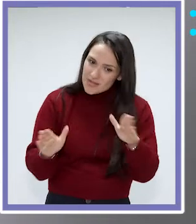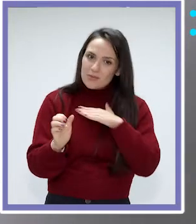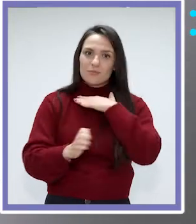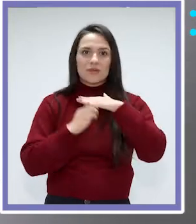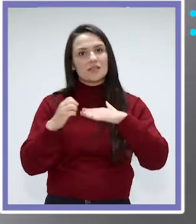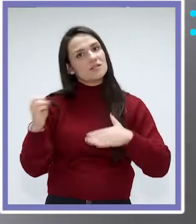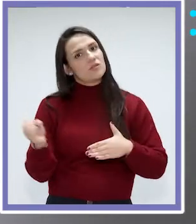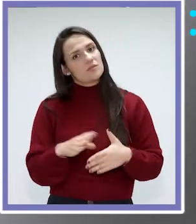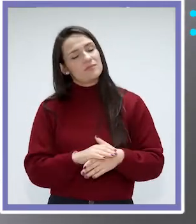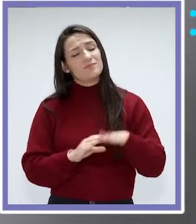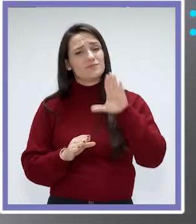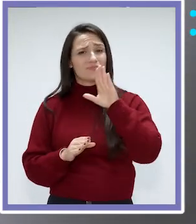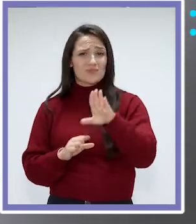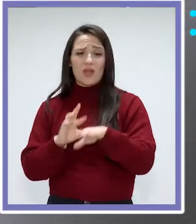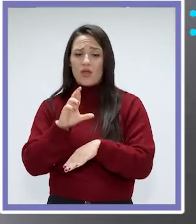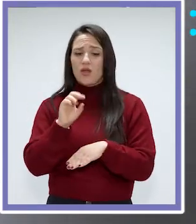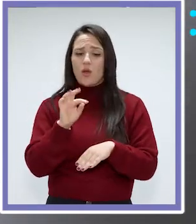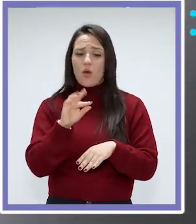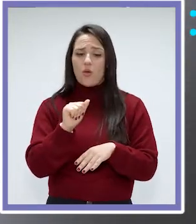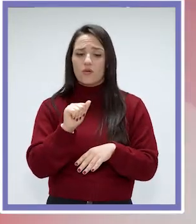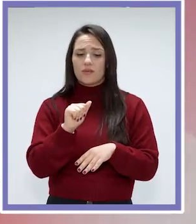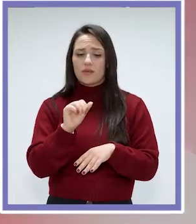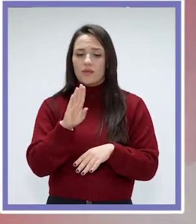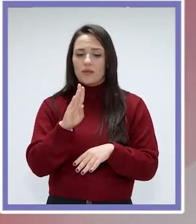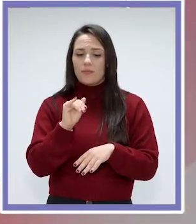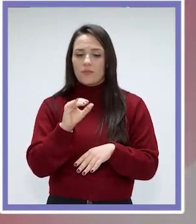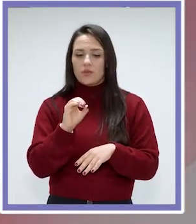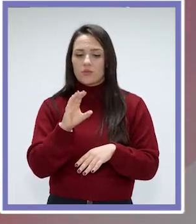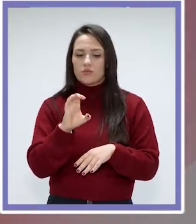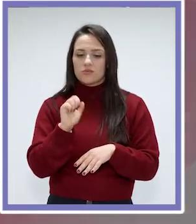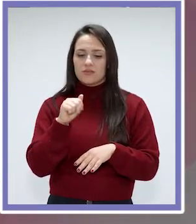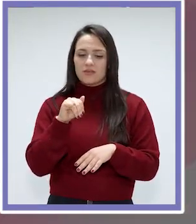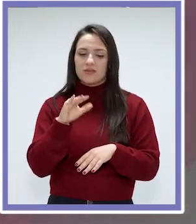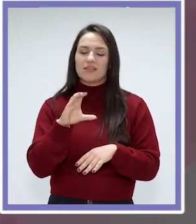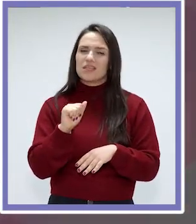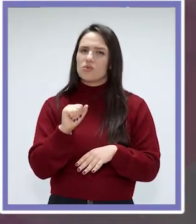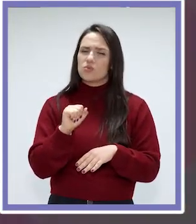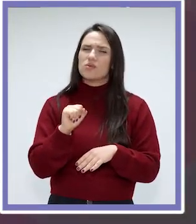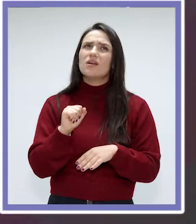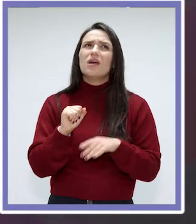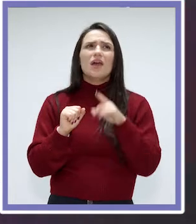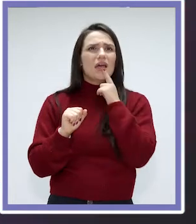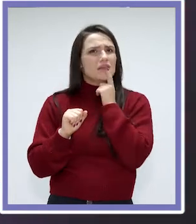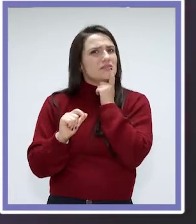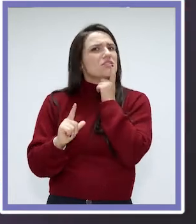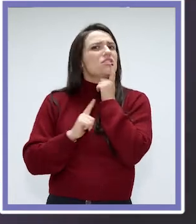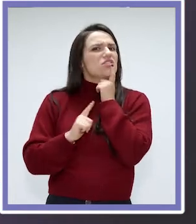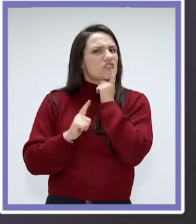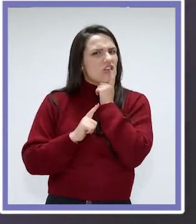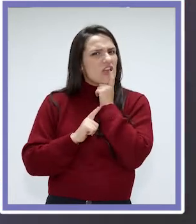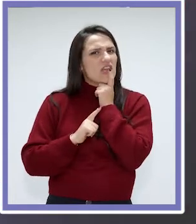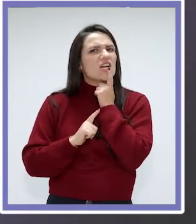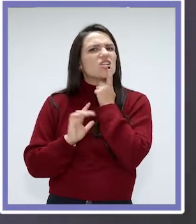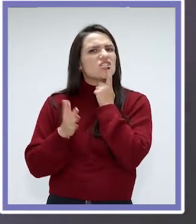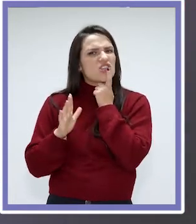uma história tão recente assim, né? Há muito tempo, há mais de 30 anos já se falava da Rota Bioceânica, quando